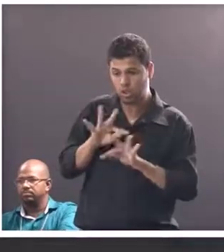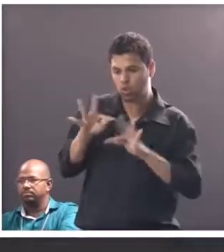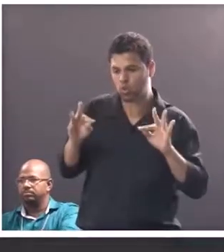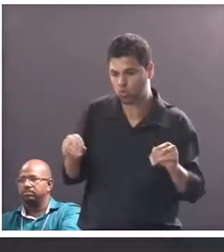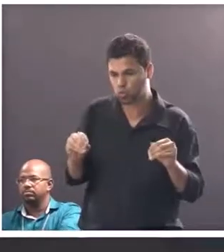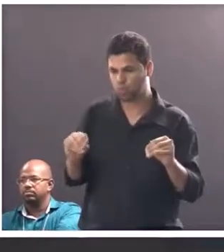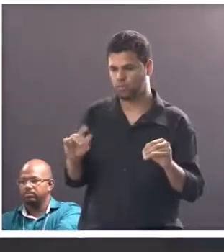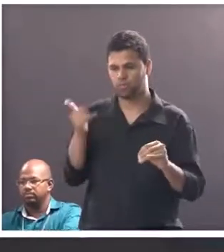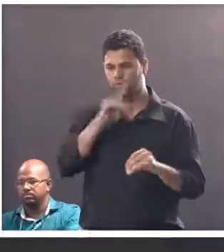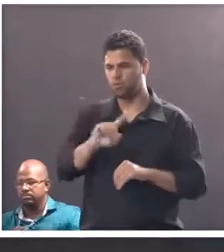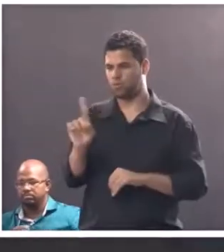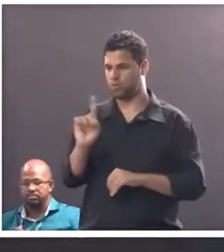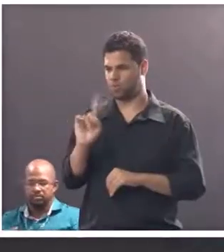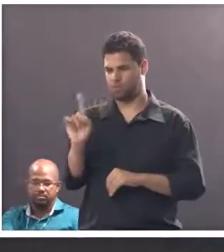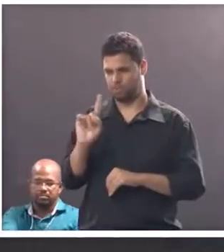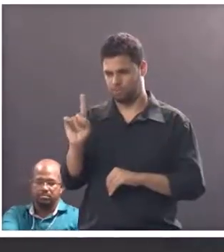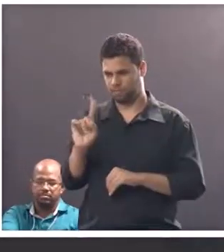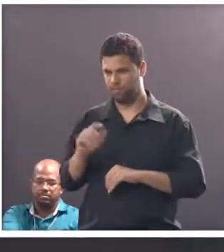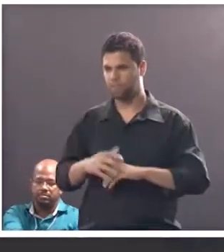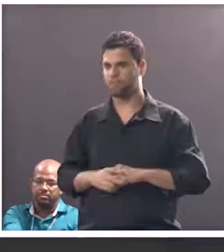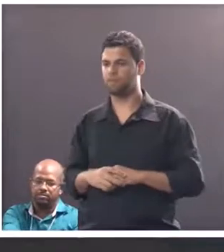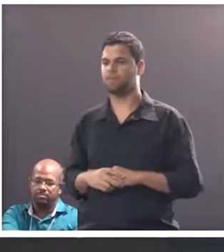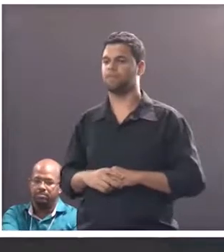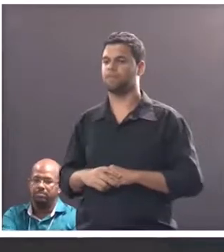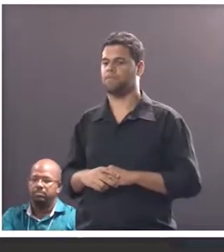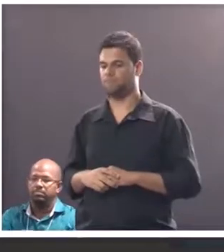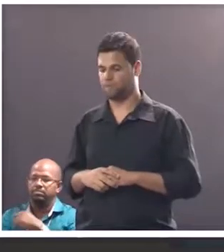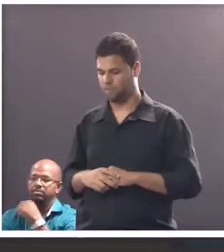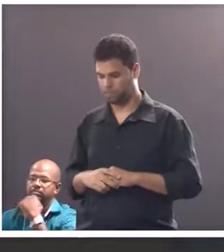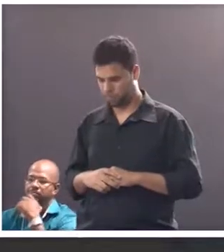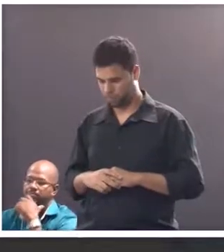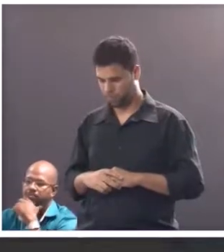isso. Tu quer fazer essa apresentação?